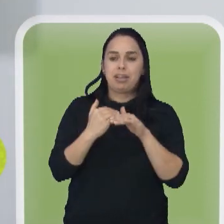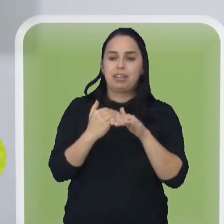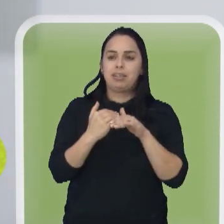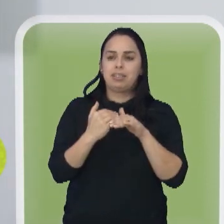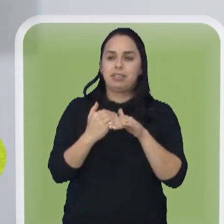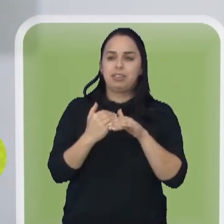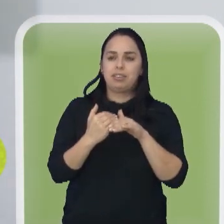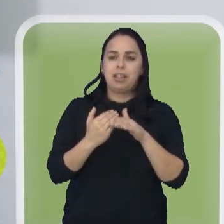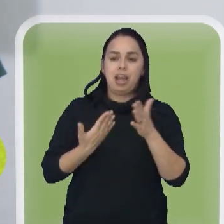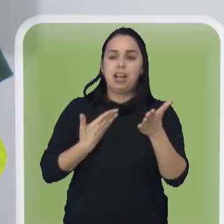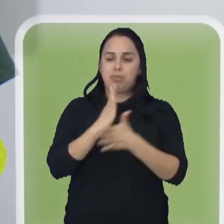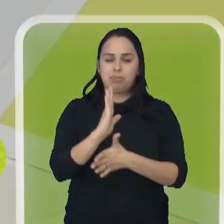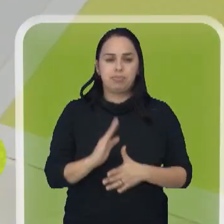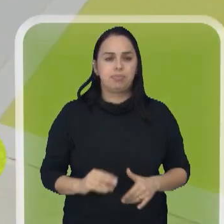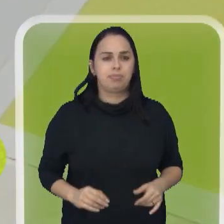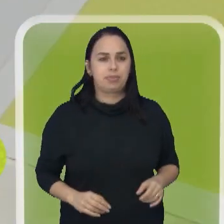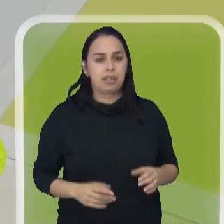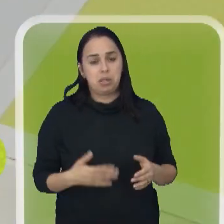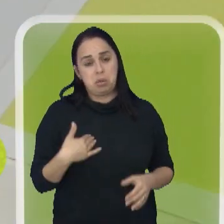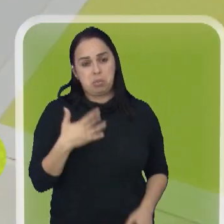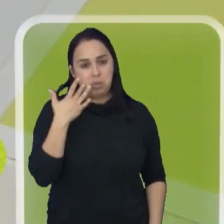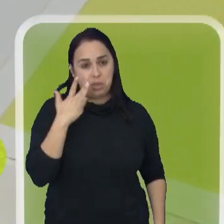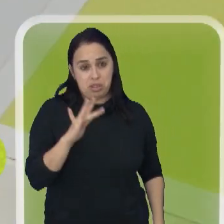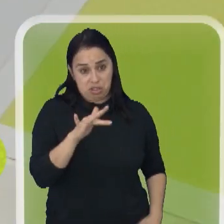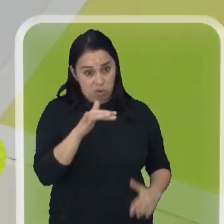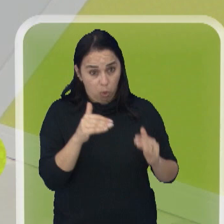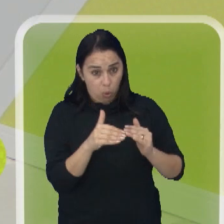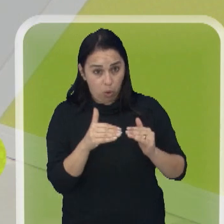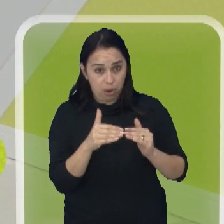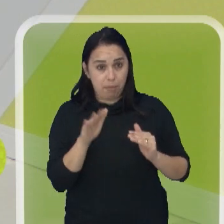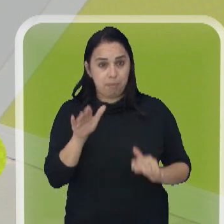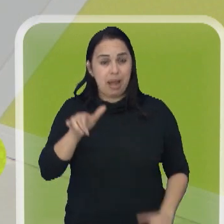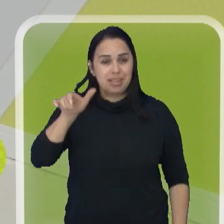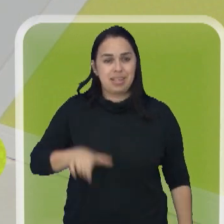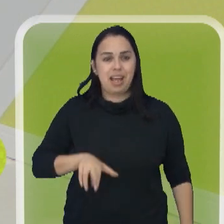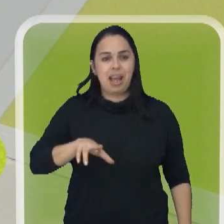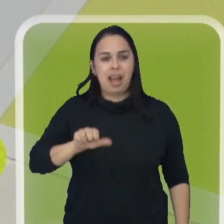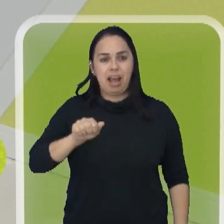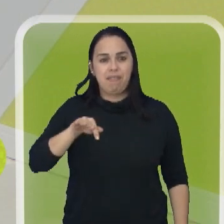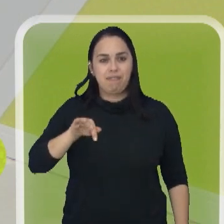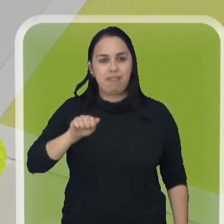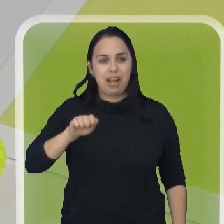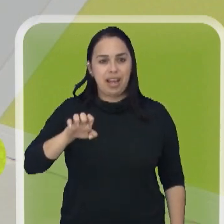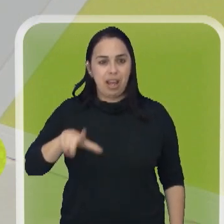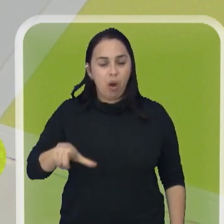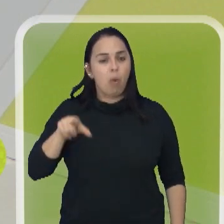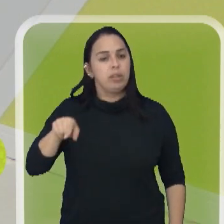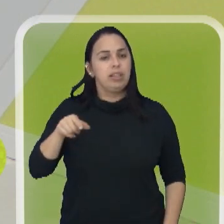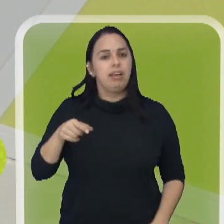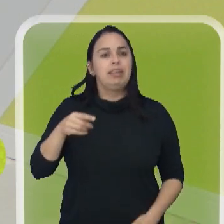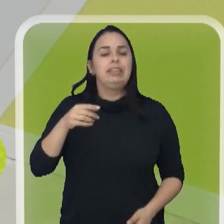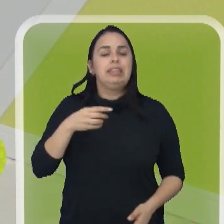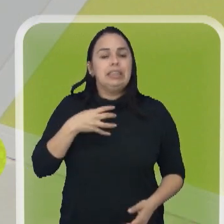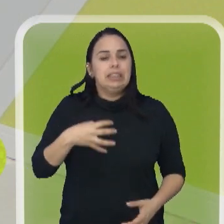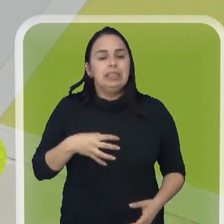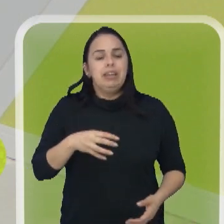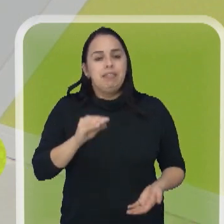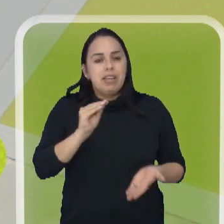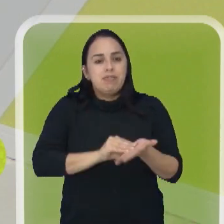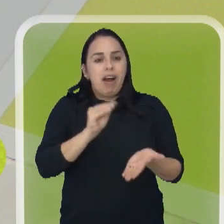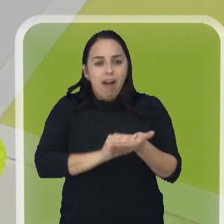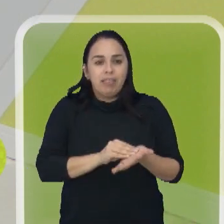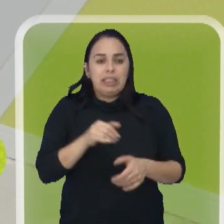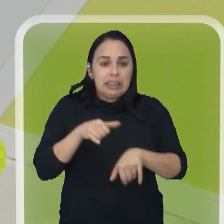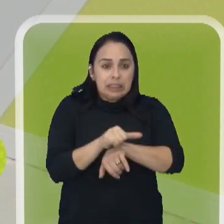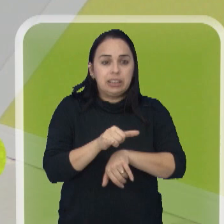acaba conseguindo acesso. Eu não sei se você concorda, Bruno, mas eu acho que o Rafael Tanque está fazendo falta nesse time. E eu digo porque não é nem pela